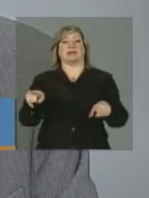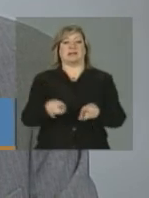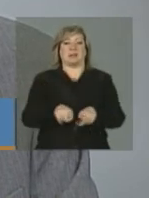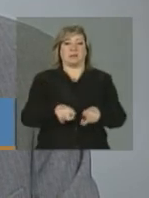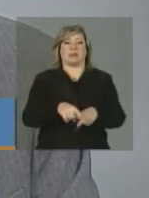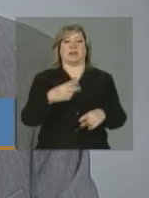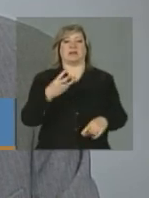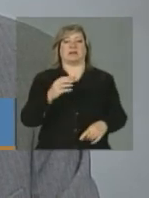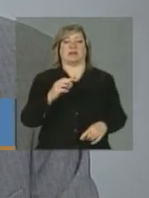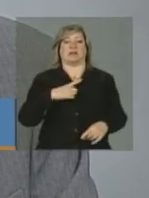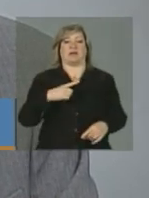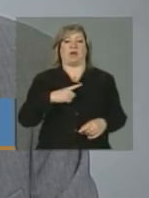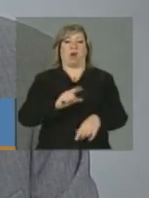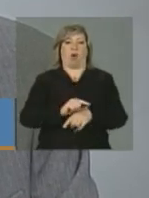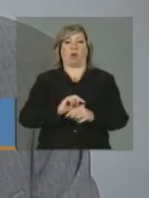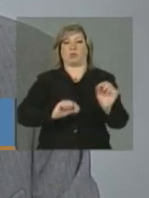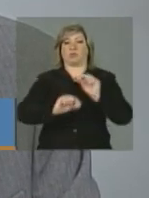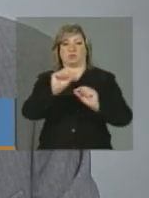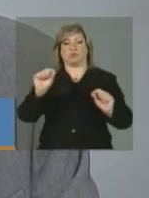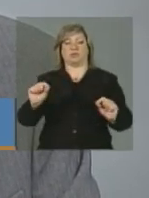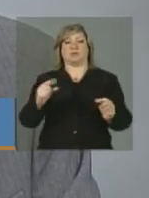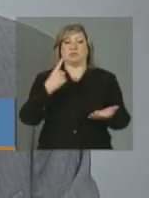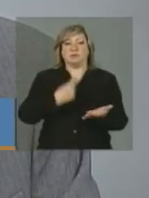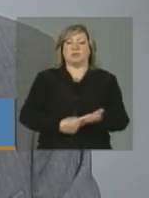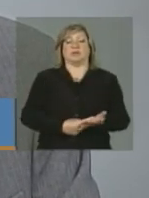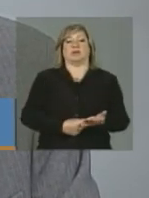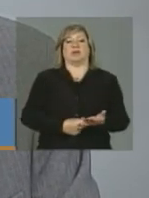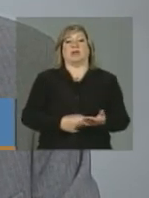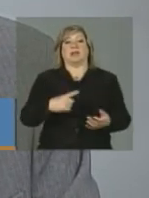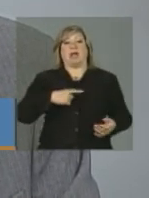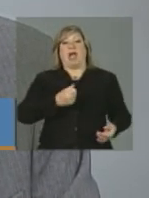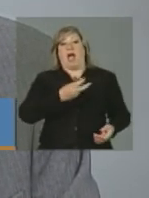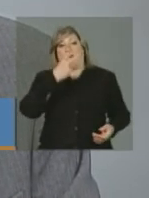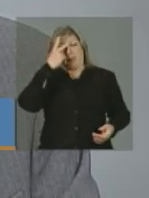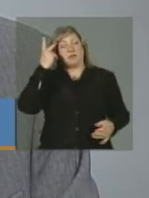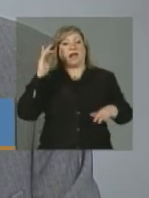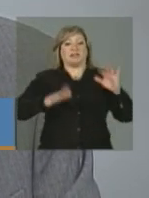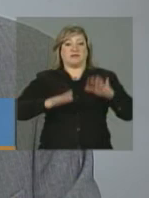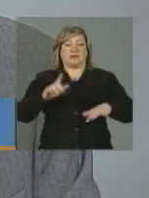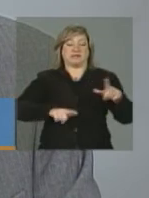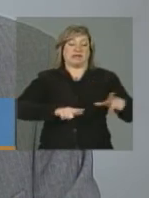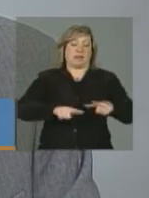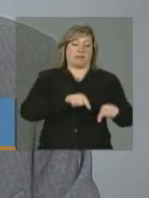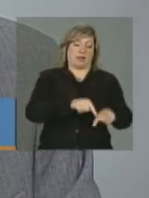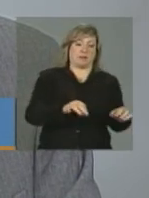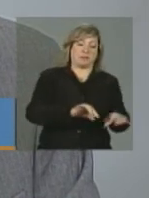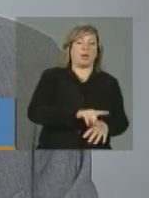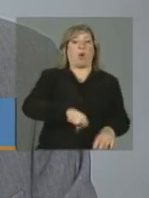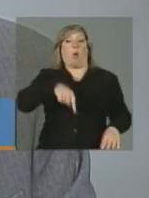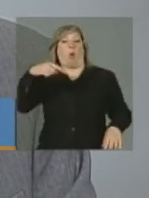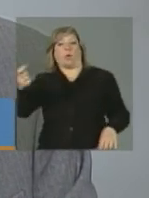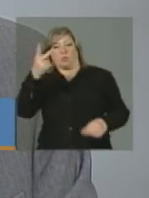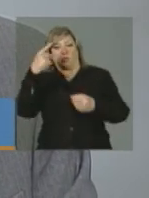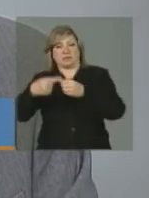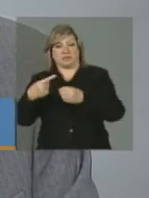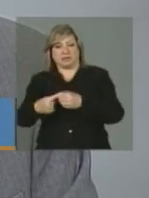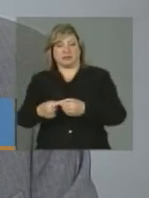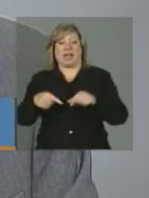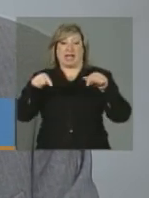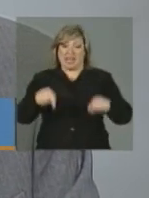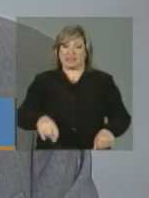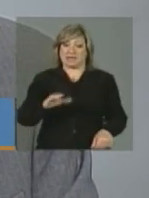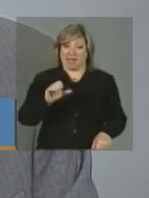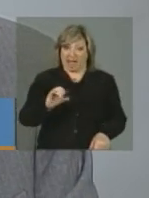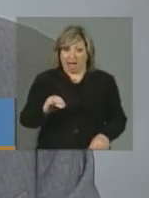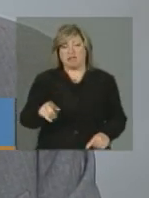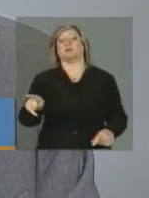em teoria, é possível que uma pessoa trabalhe em mais de um município. Né? Neste caso, ela deve sim estar